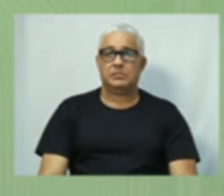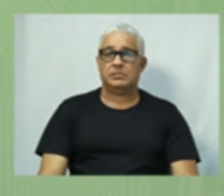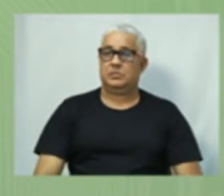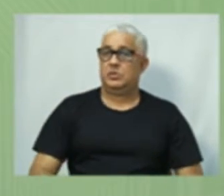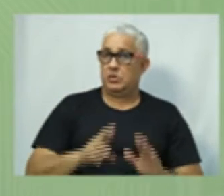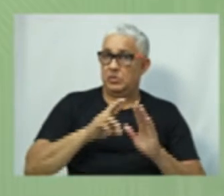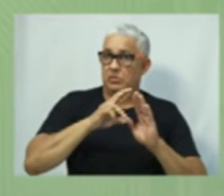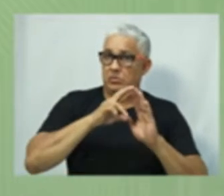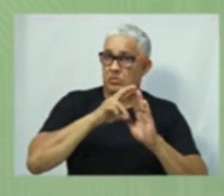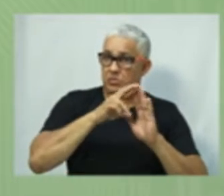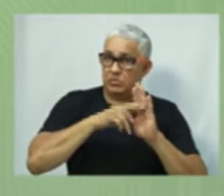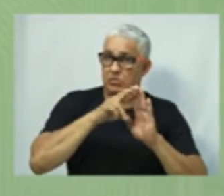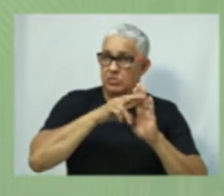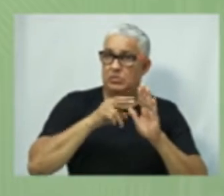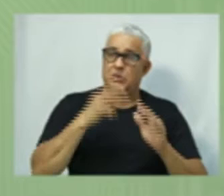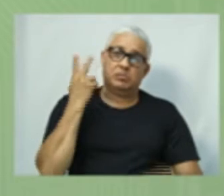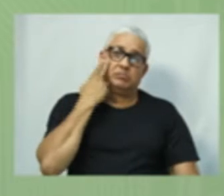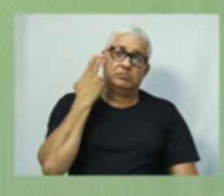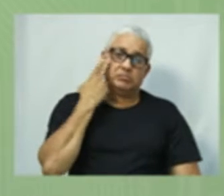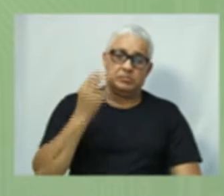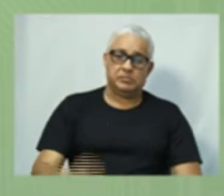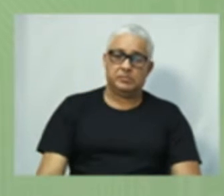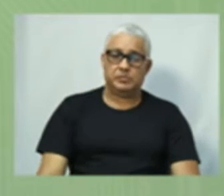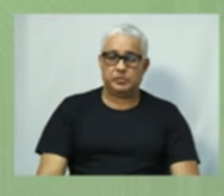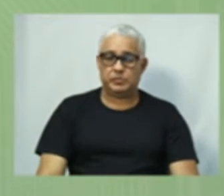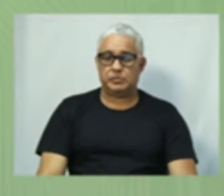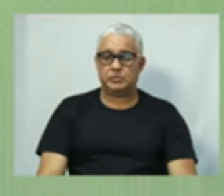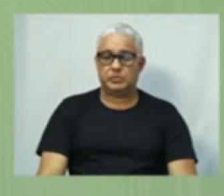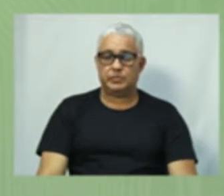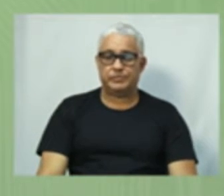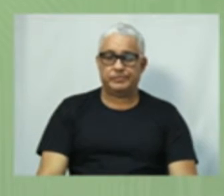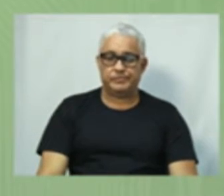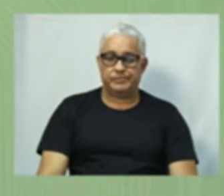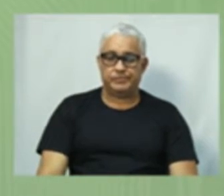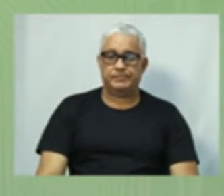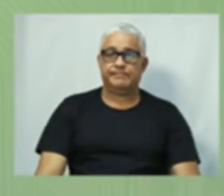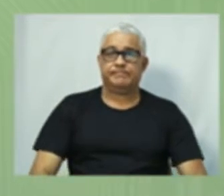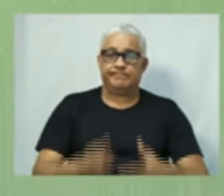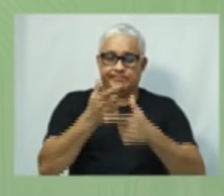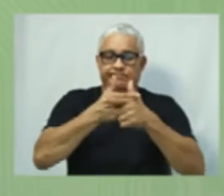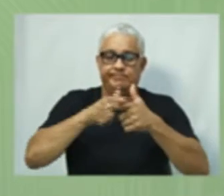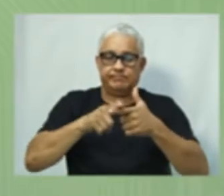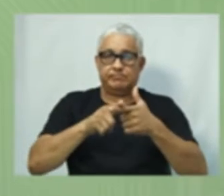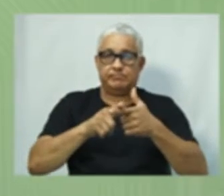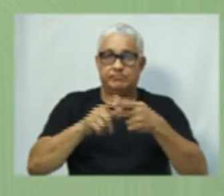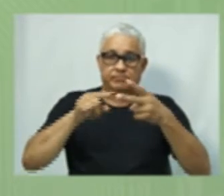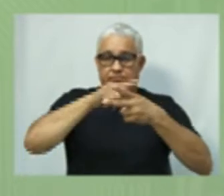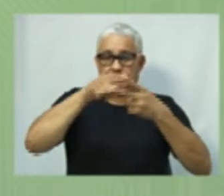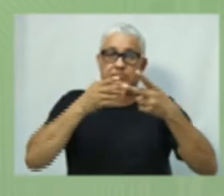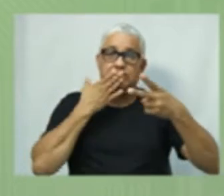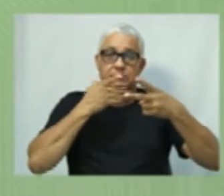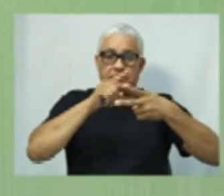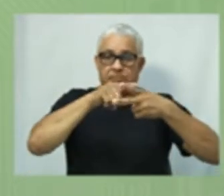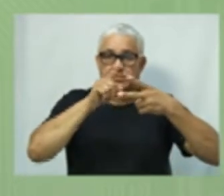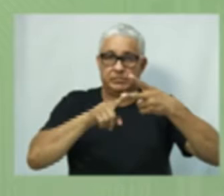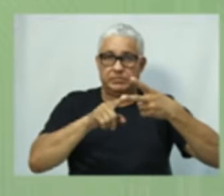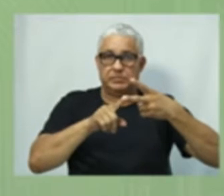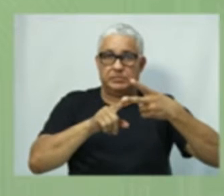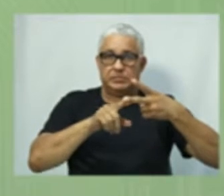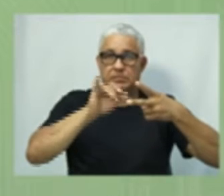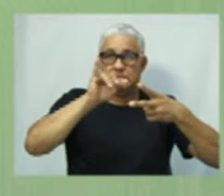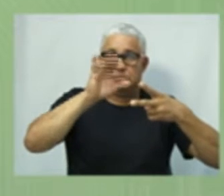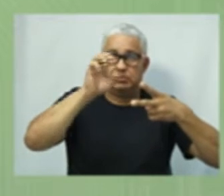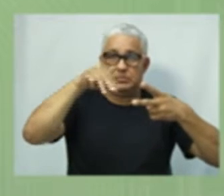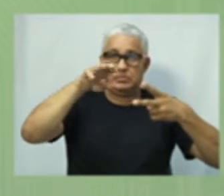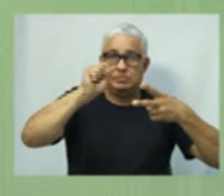normal. Opa, regime normal vamos dividir em dois tipos de regime o ICMS. O ICMS,